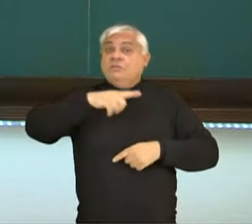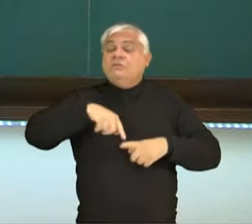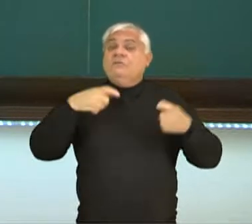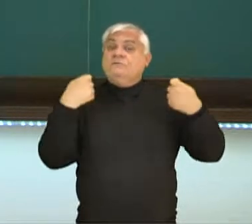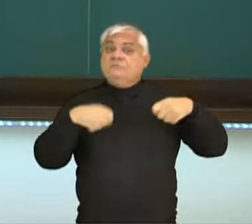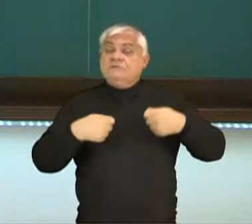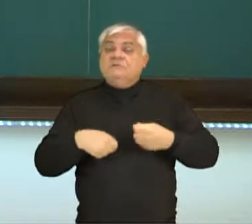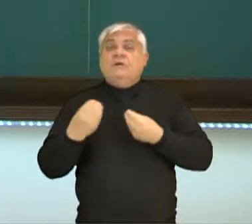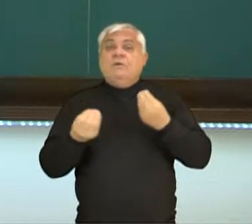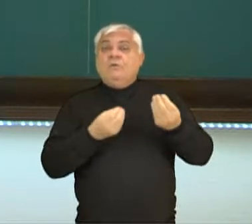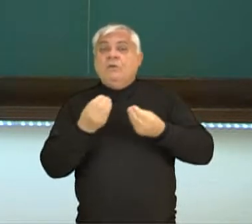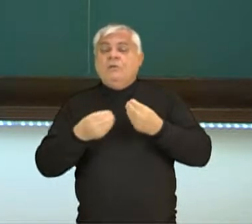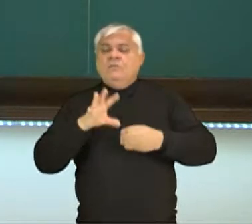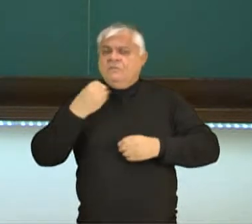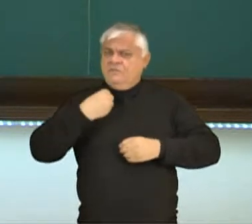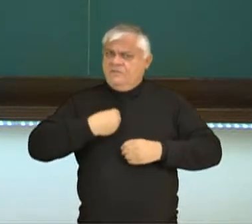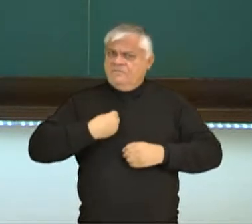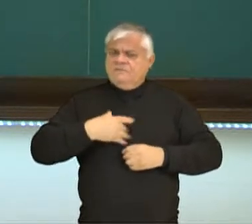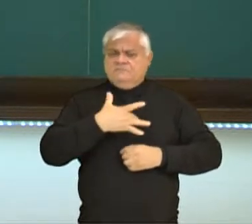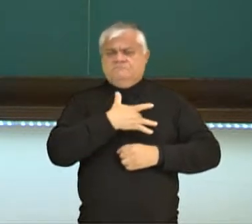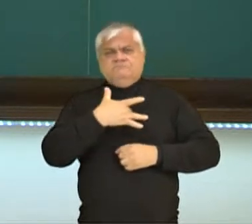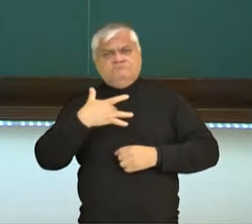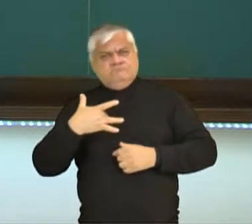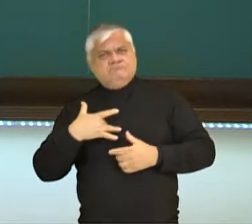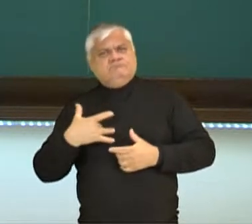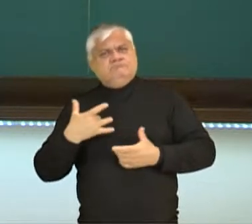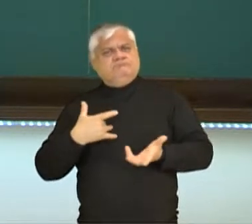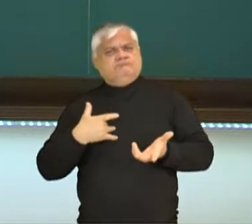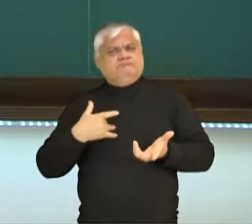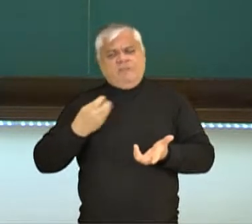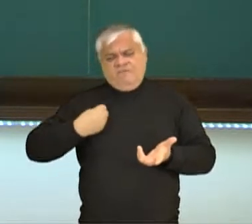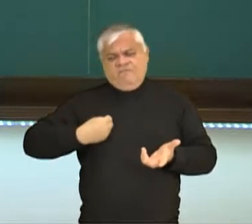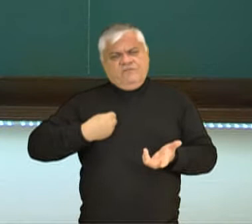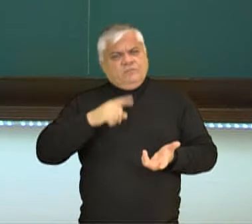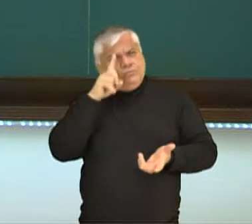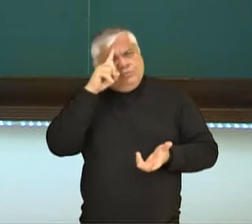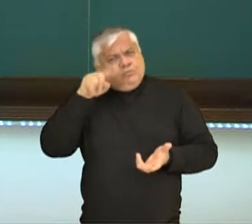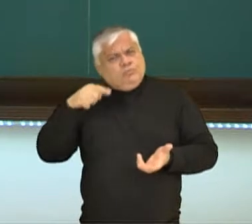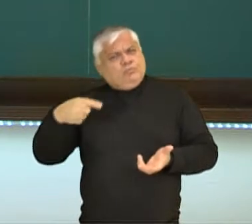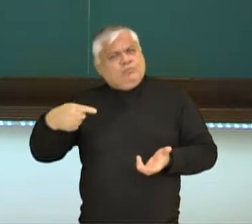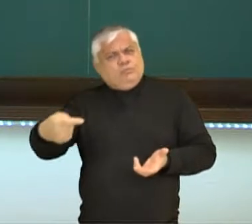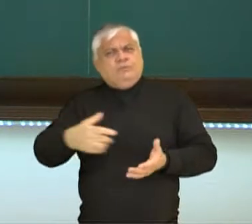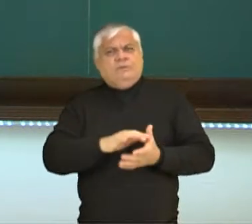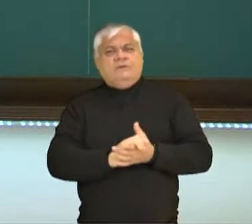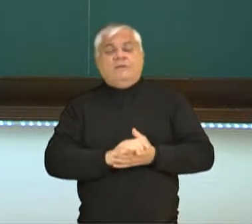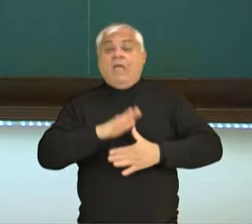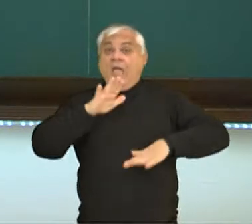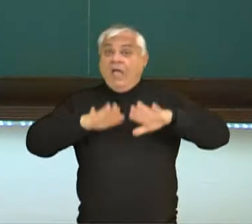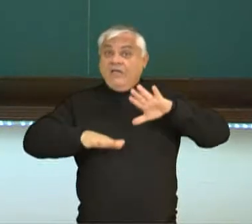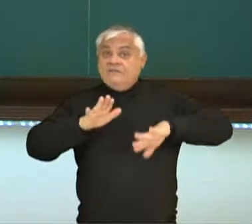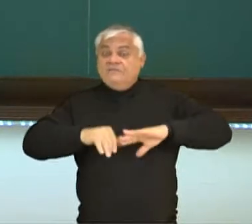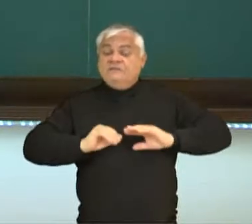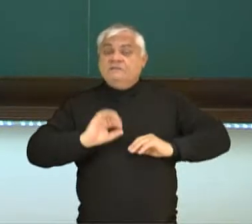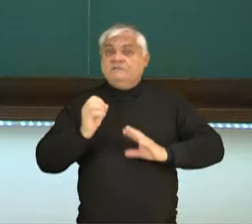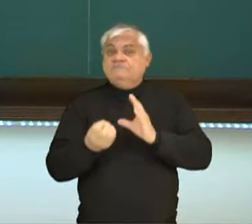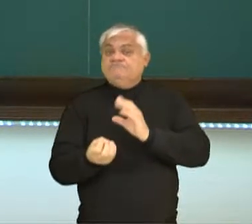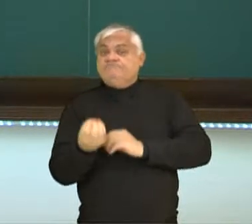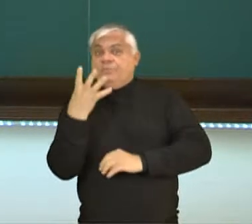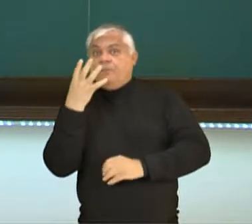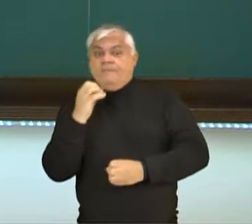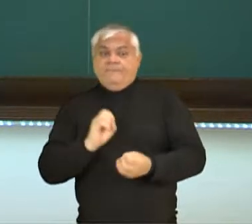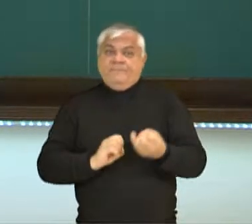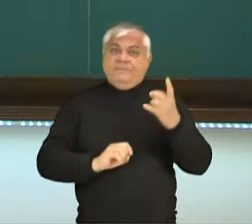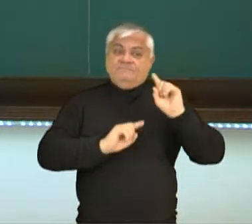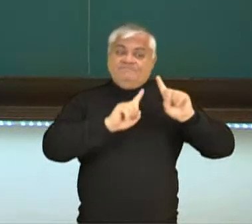uma condução saudável, né, do nosso dia a dia. Mesmo que diante de situações, né, que possam